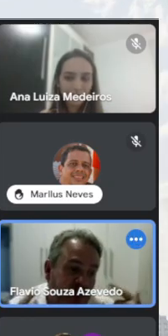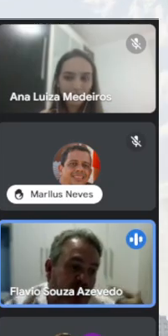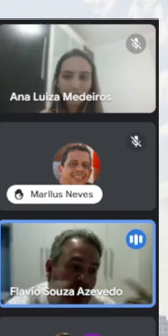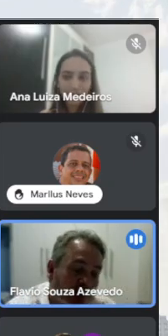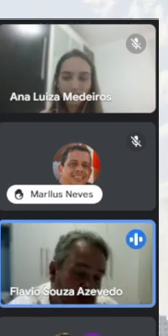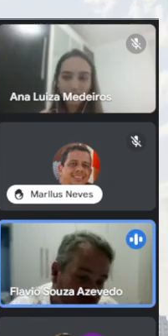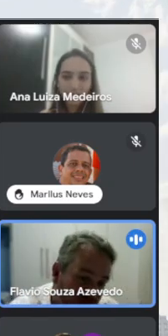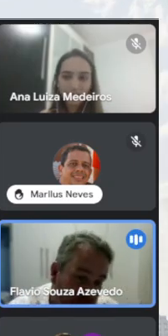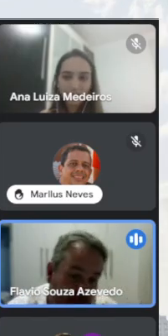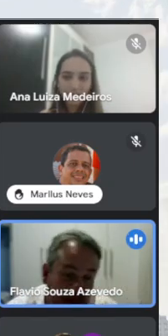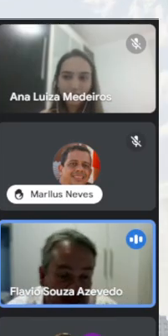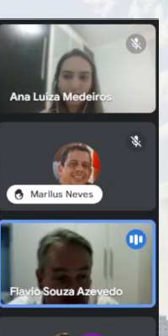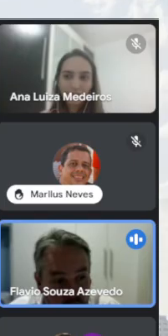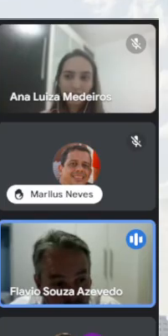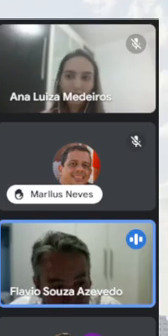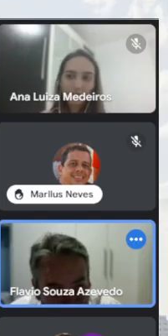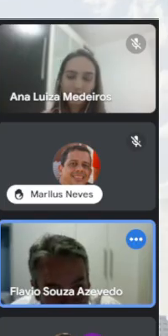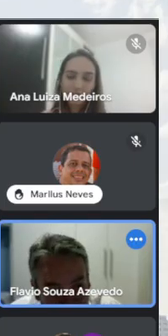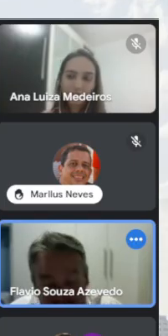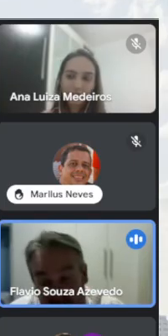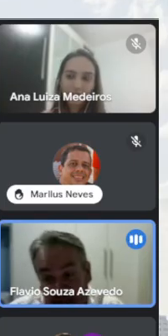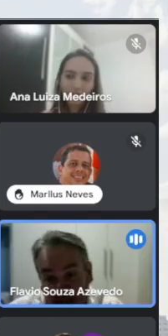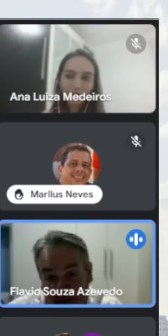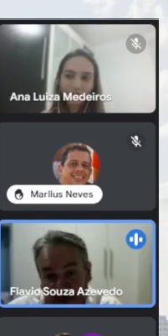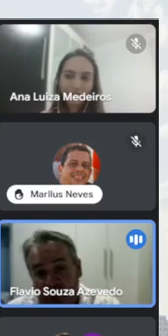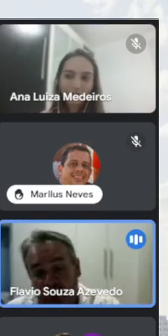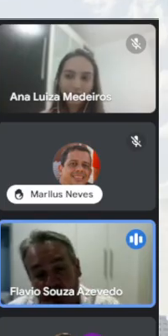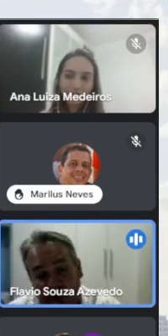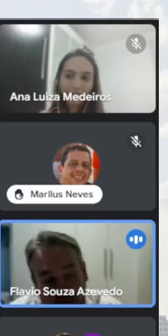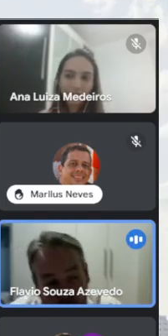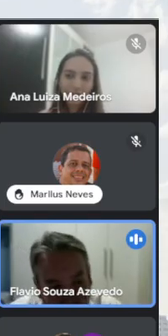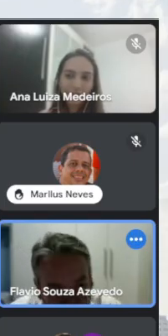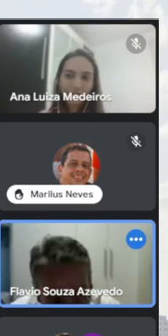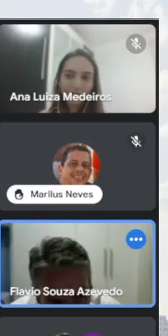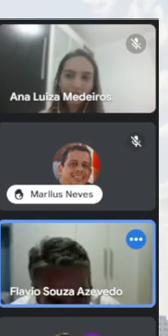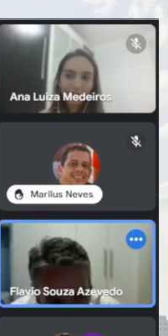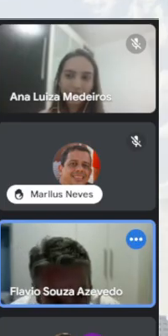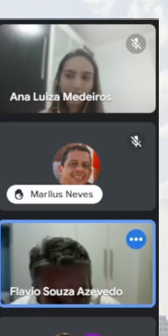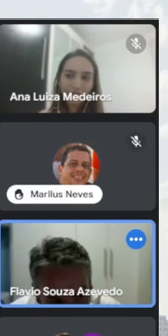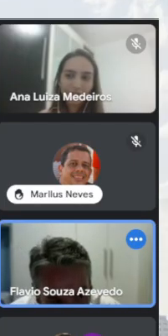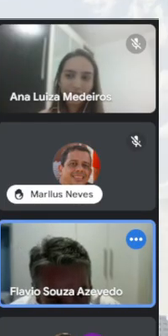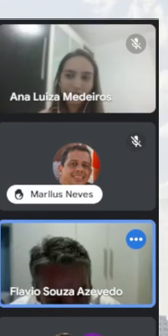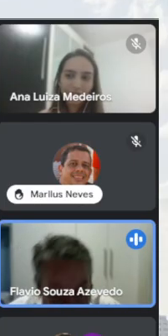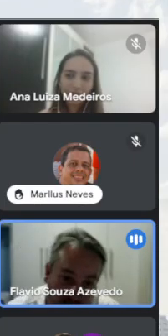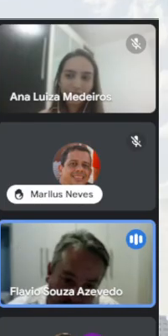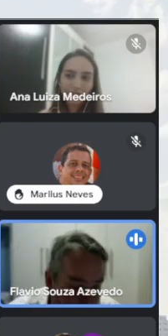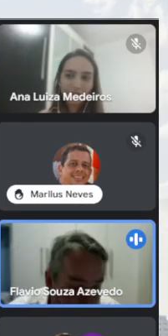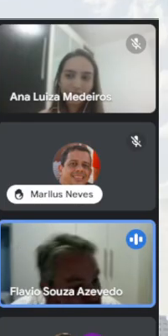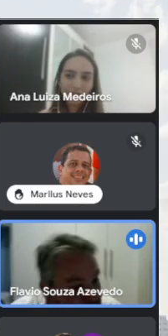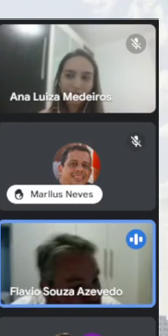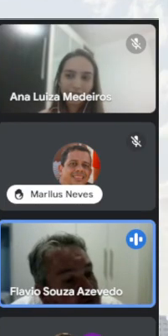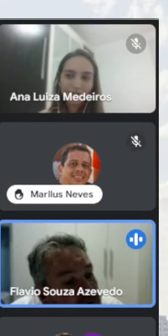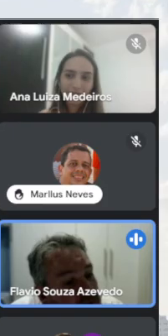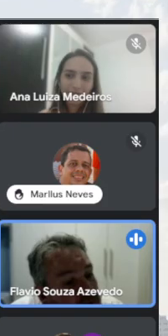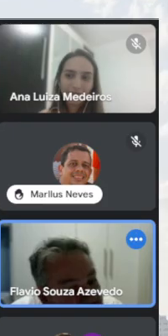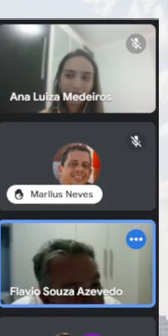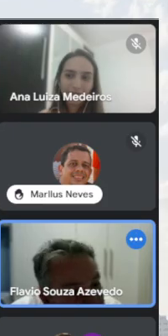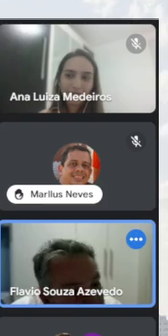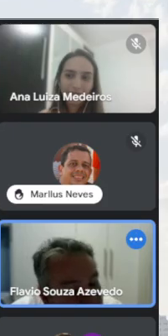um buraco no chão para tratar esgoto se a gente não tem nenhuma fossa? Não vai fazer